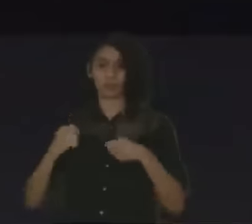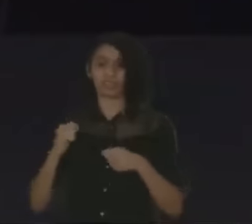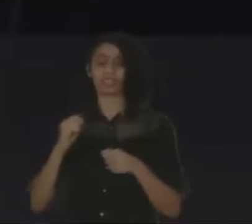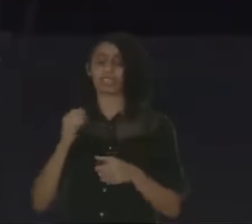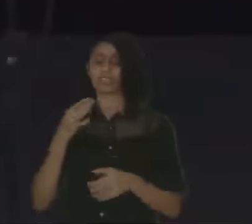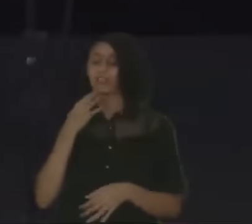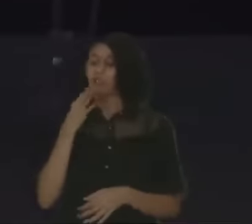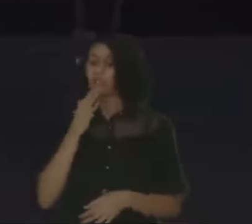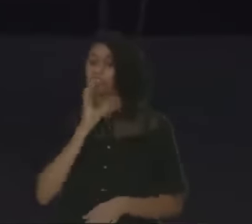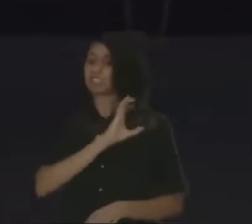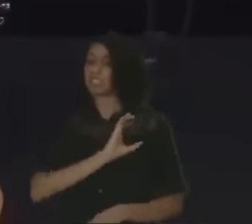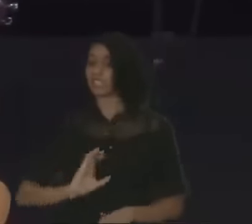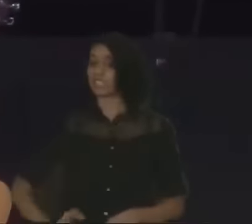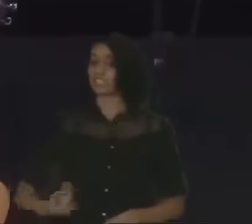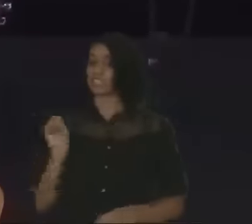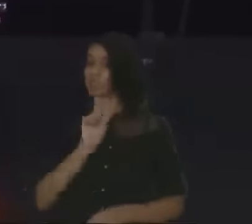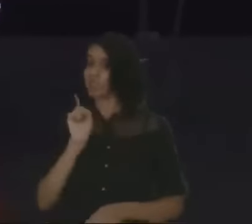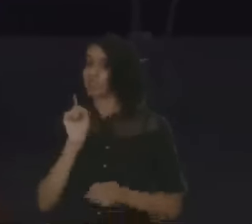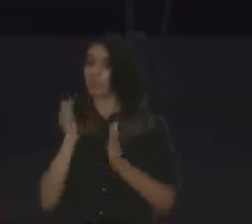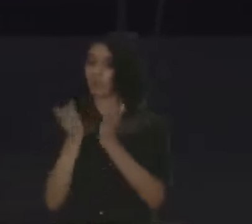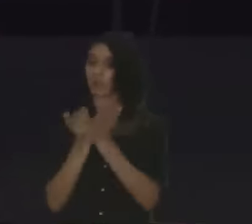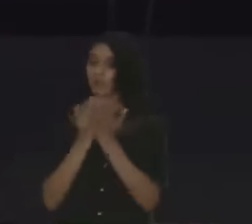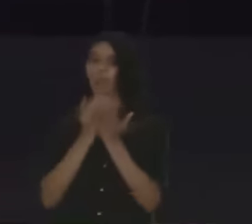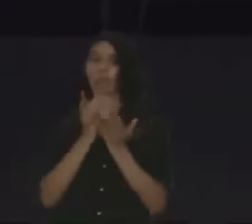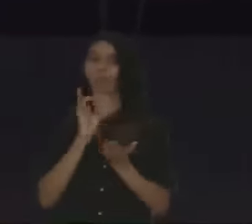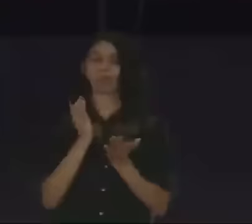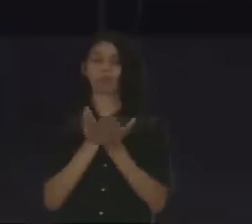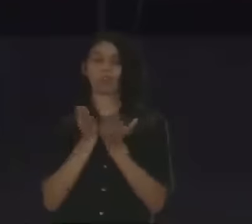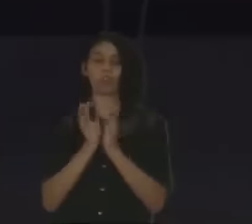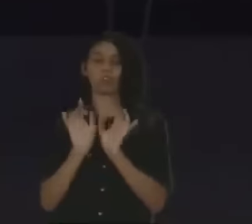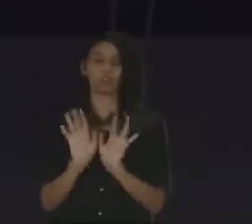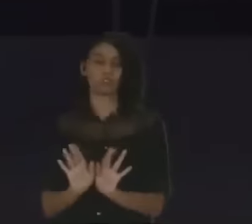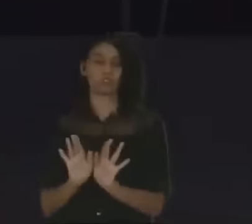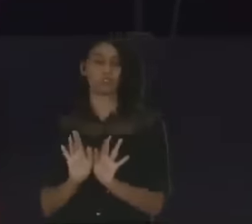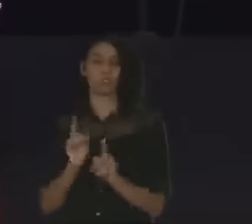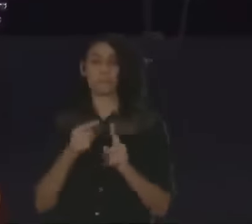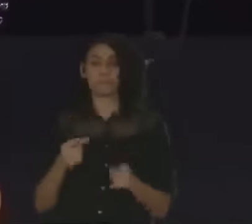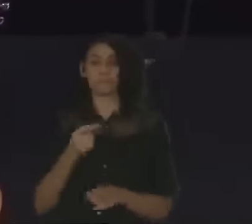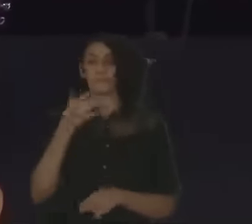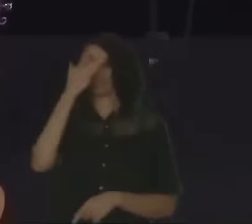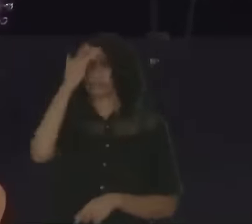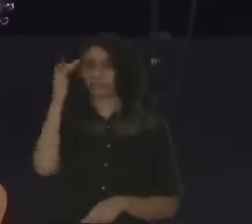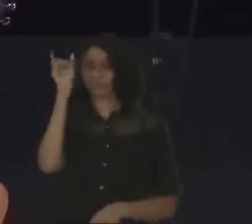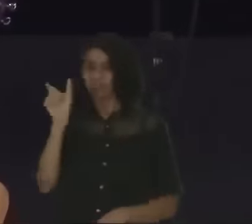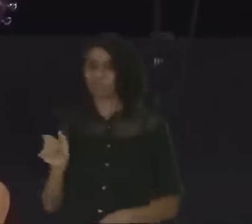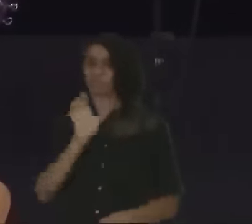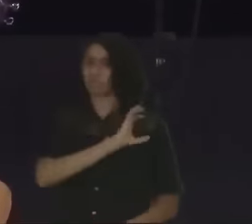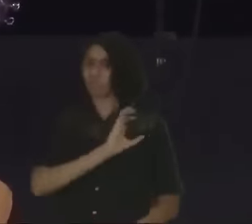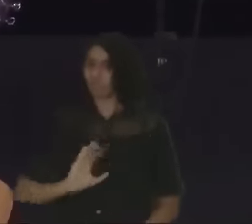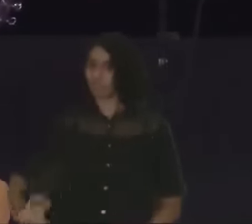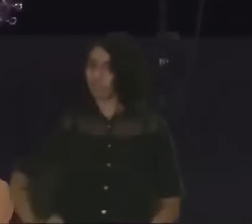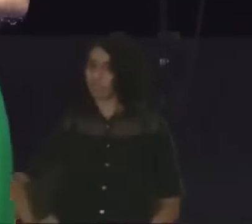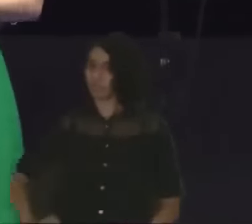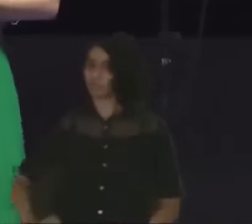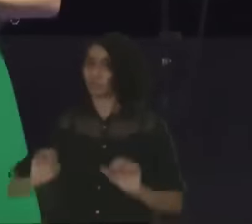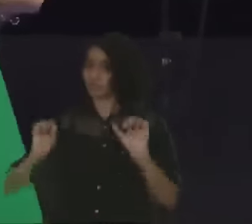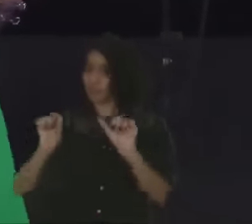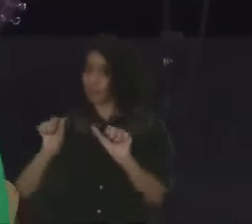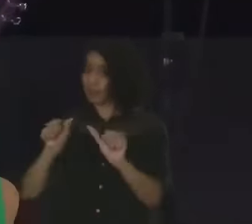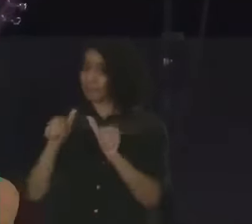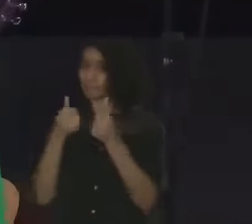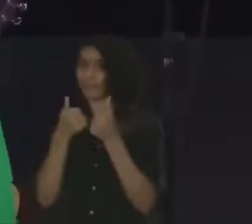livro conhecer sobre uma pessoa a pessoa de Cristo Jesus e eu preciso te dizer a melhor